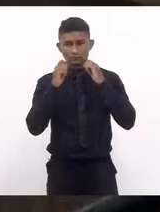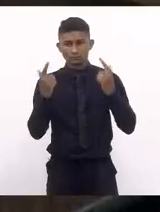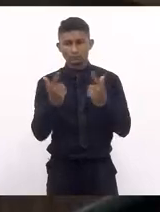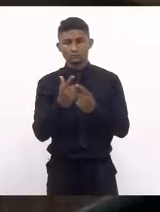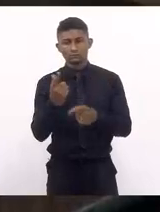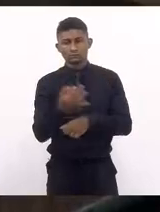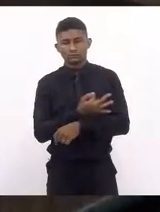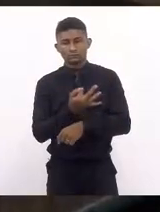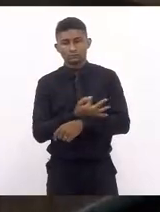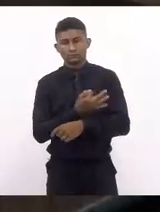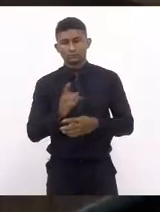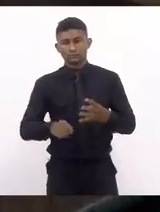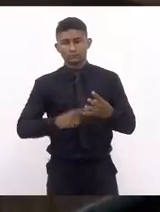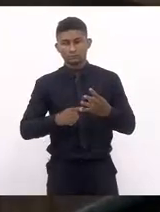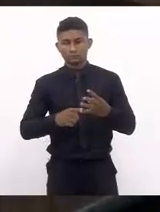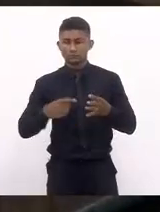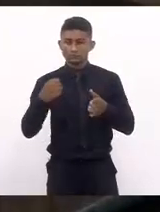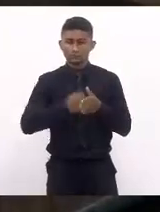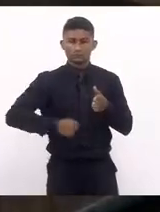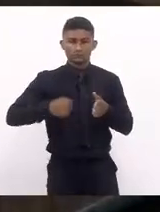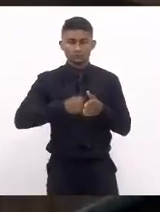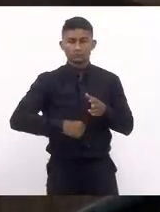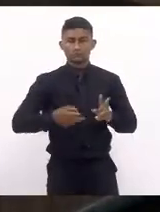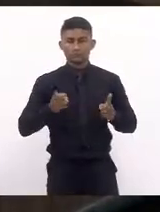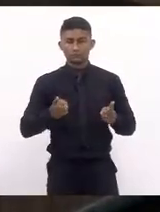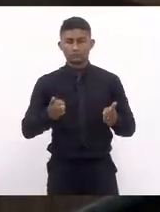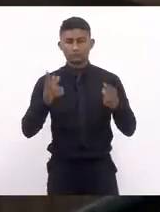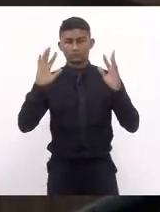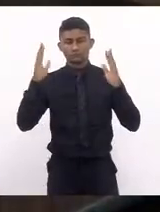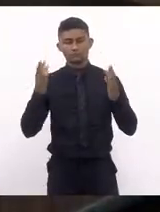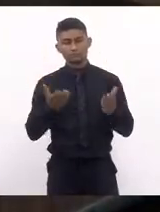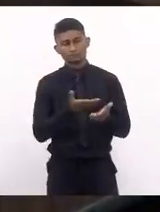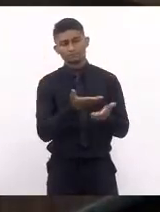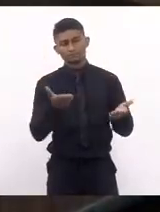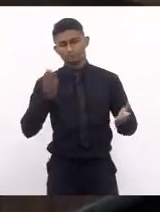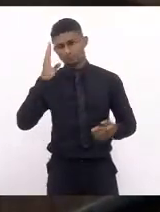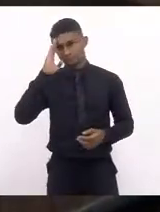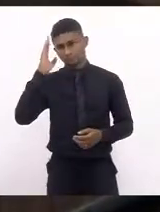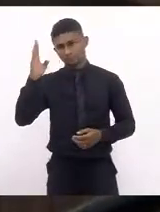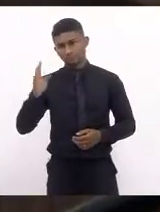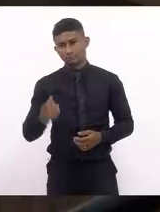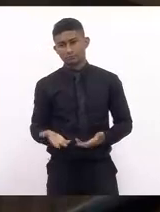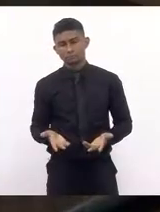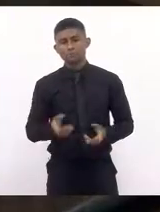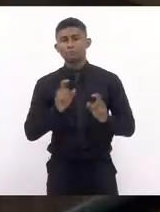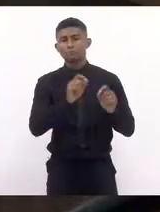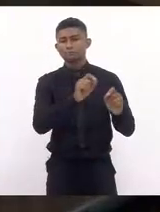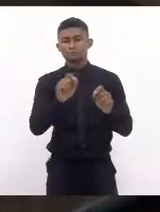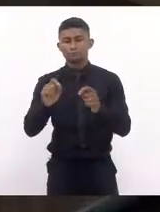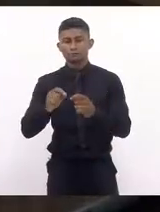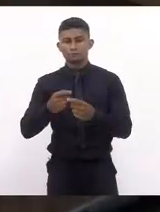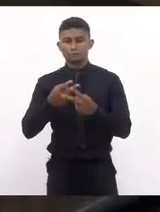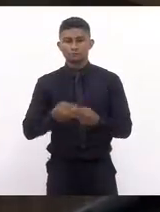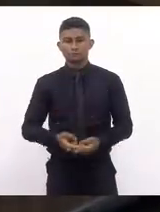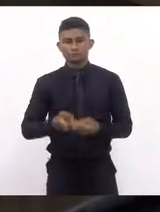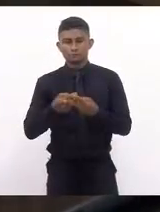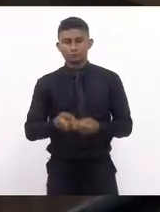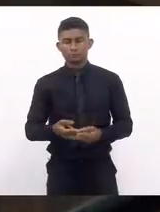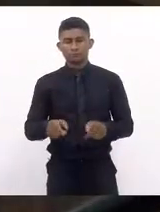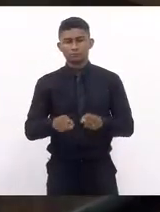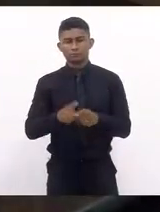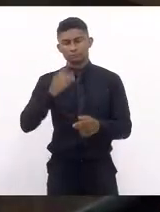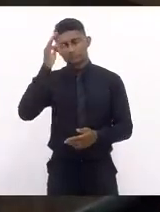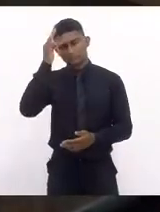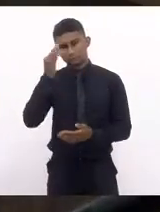Parlamento seguimos em luta parabenizando sobretudo a paciência e a